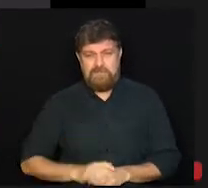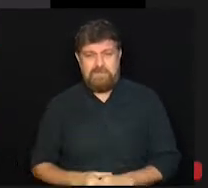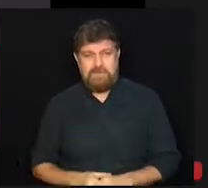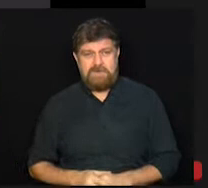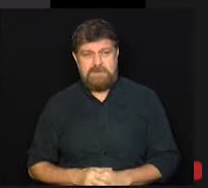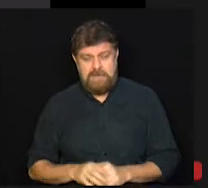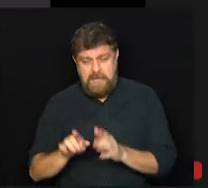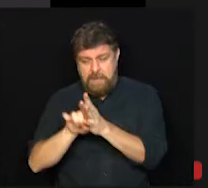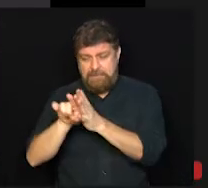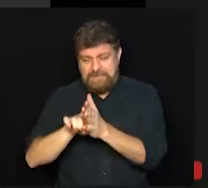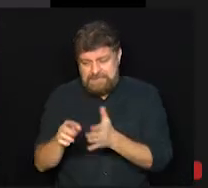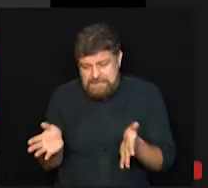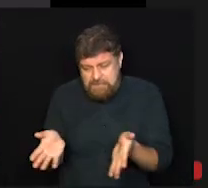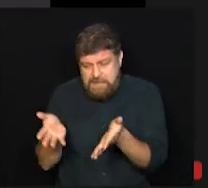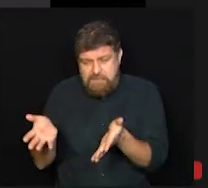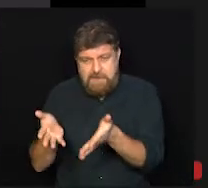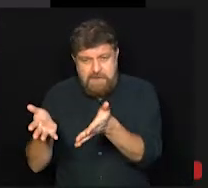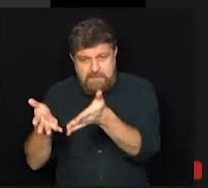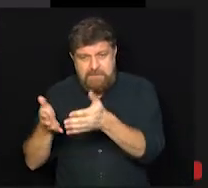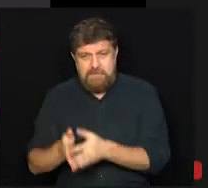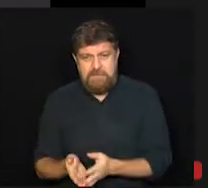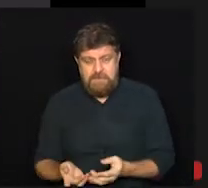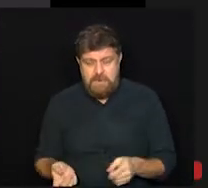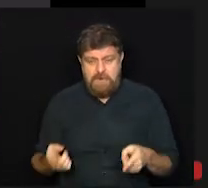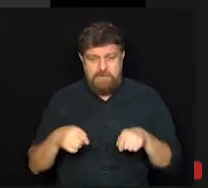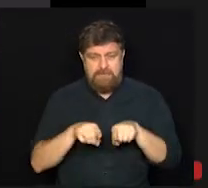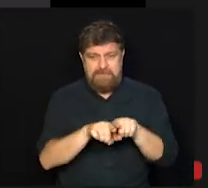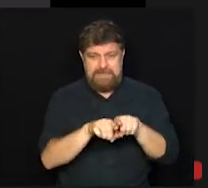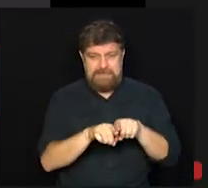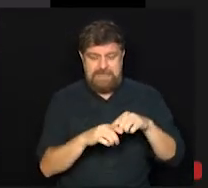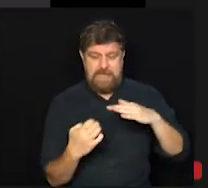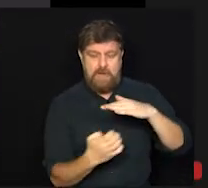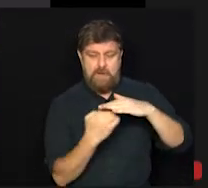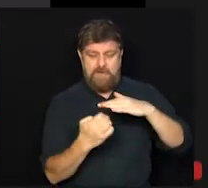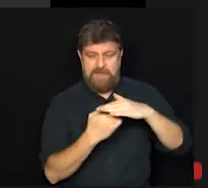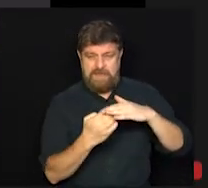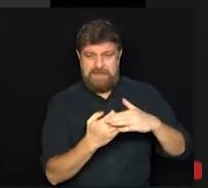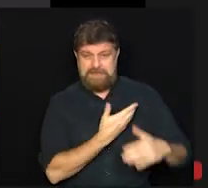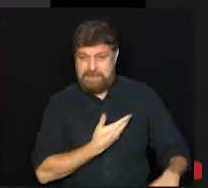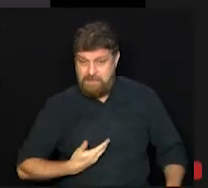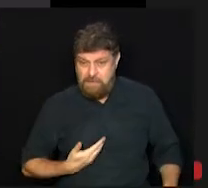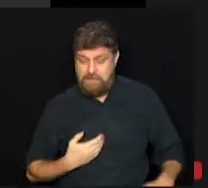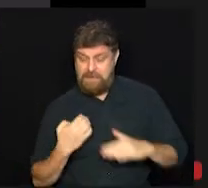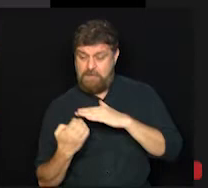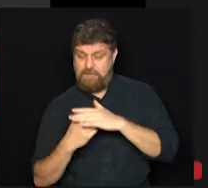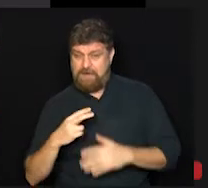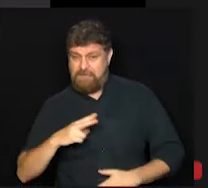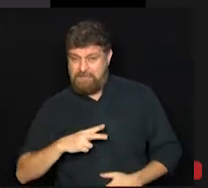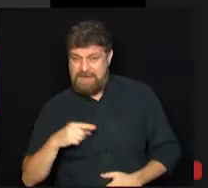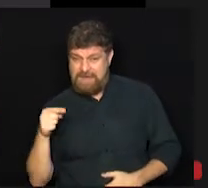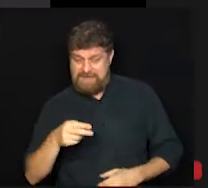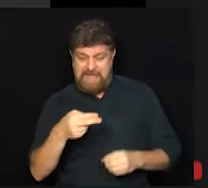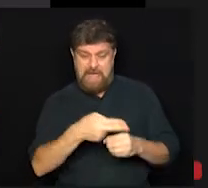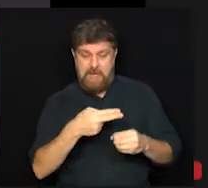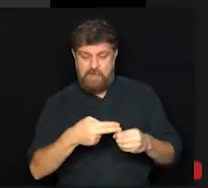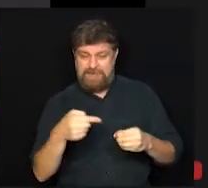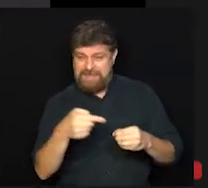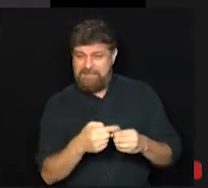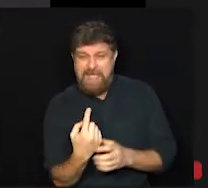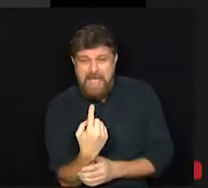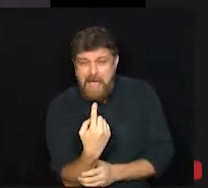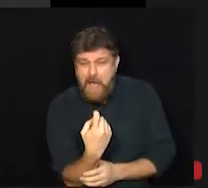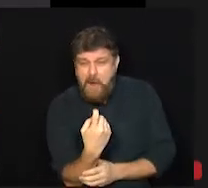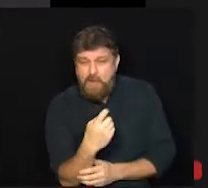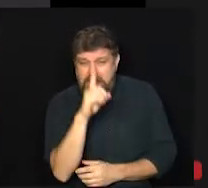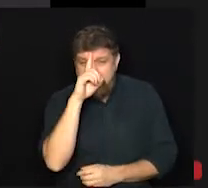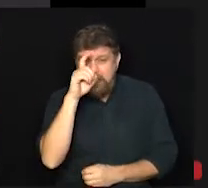de pesquisa, acordos com empresas públicas e empresas privadas, e no caso da Unicamp, porque é a única que o hospital